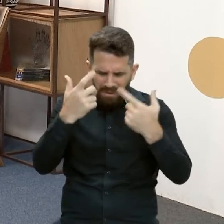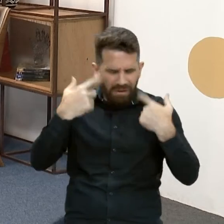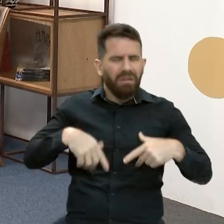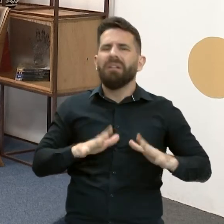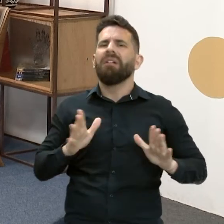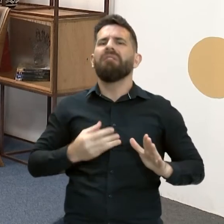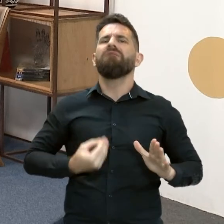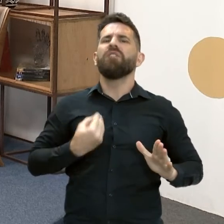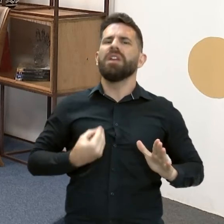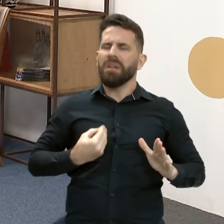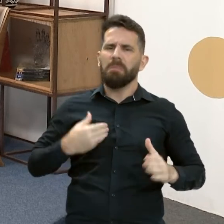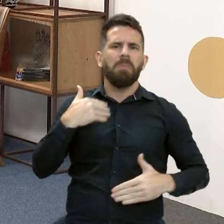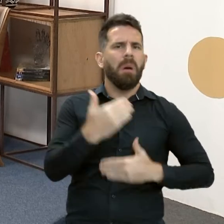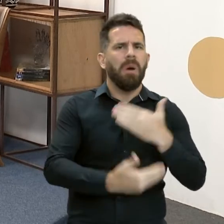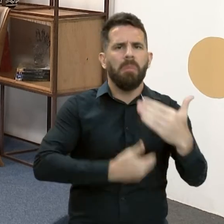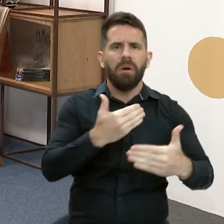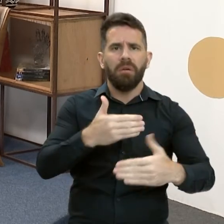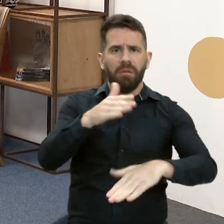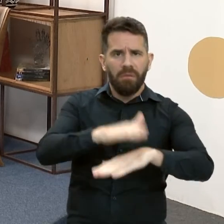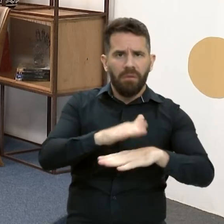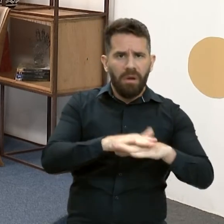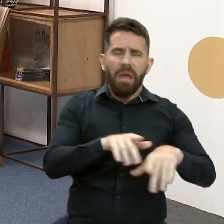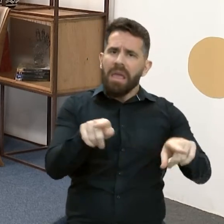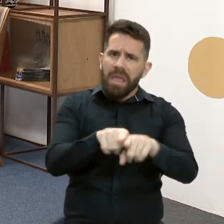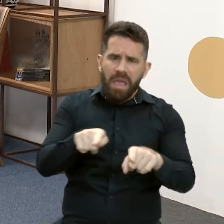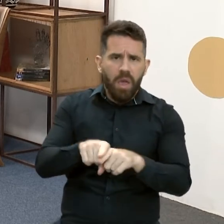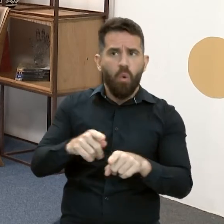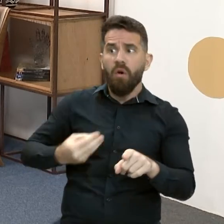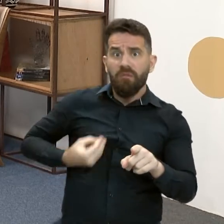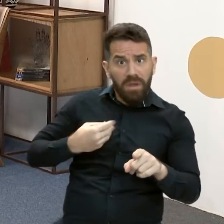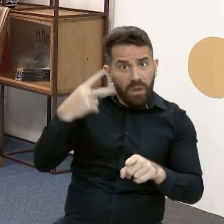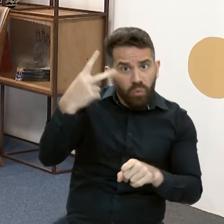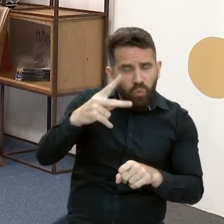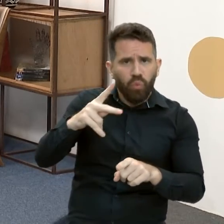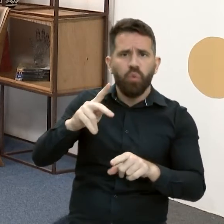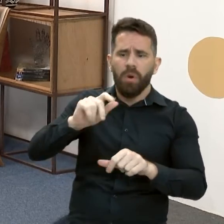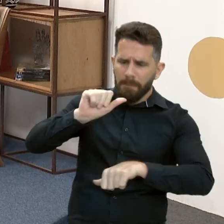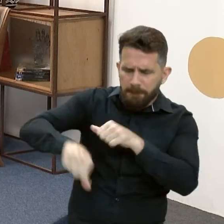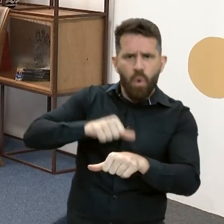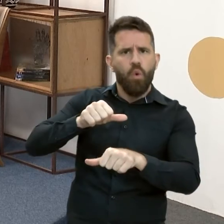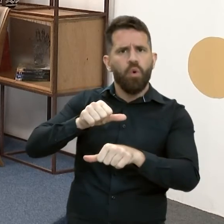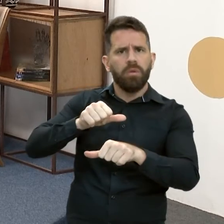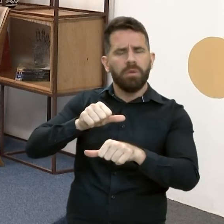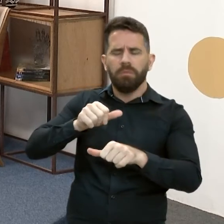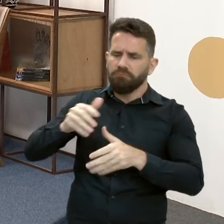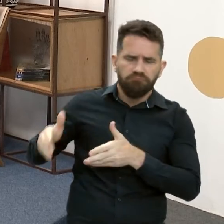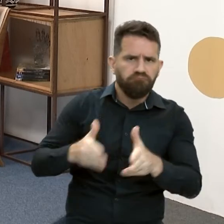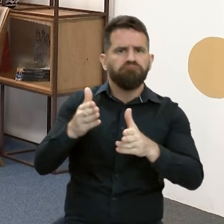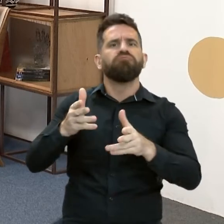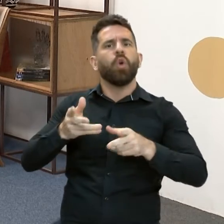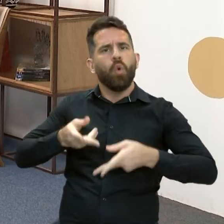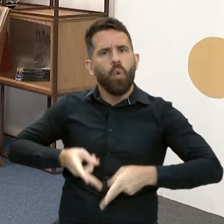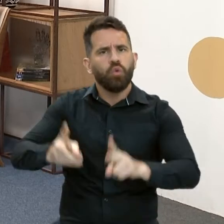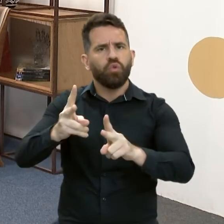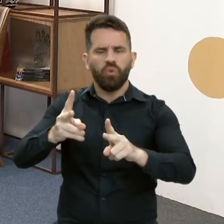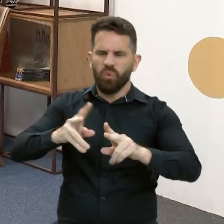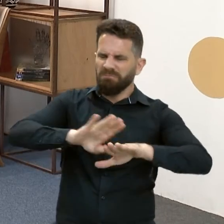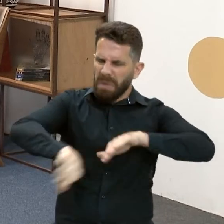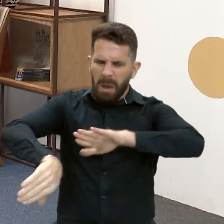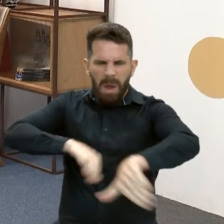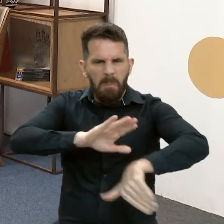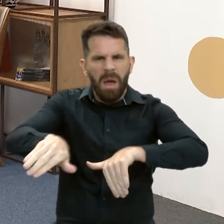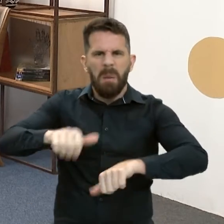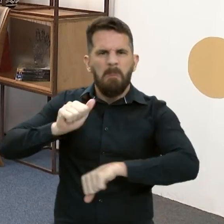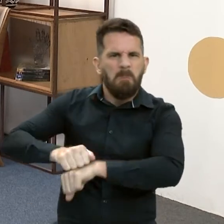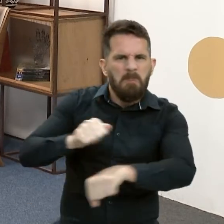poemas, recria a tua vida, sempre, sempre. Remove pedras e planta roseiras. E faz